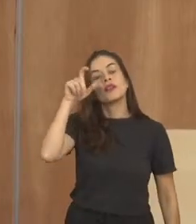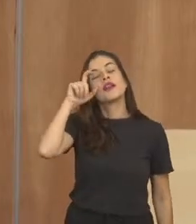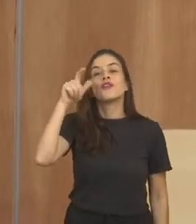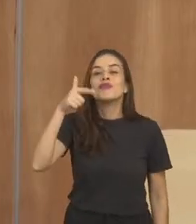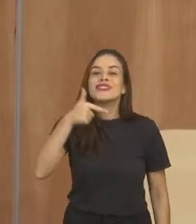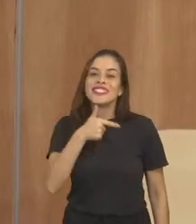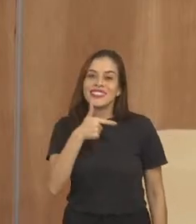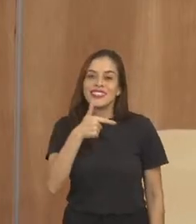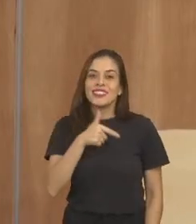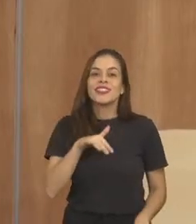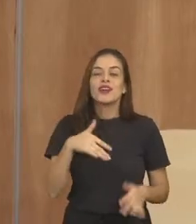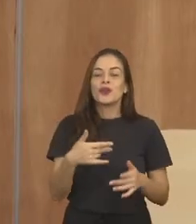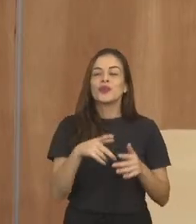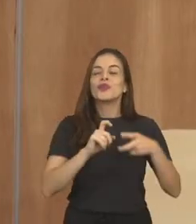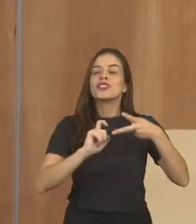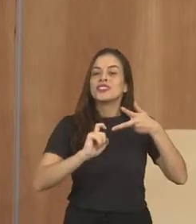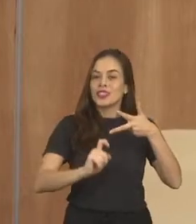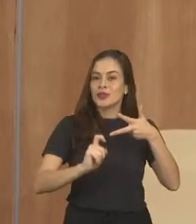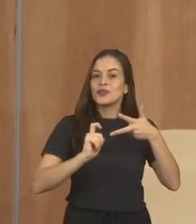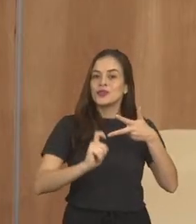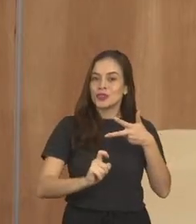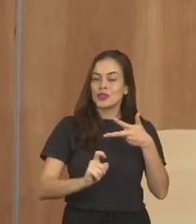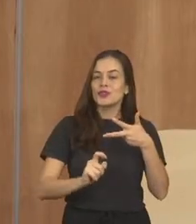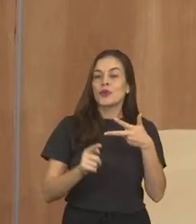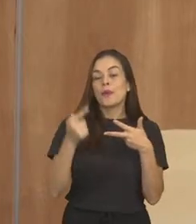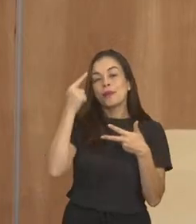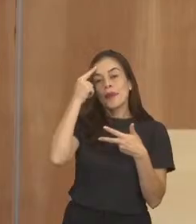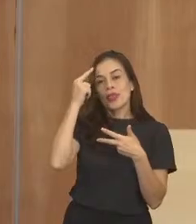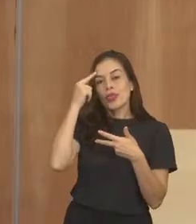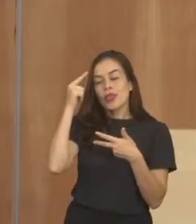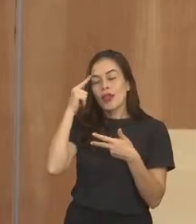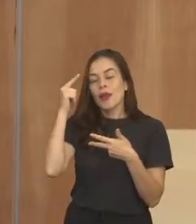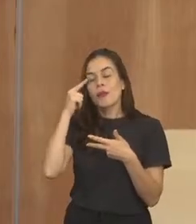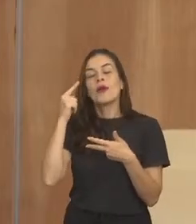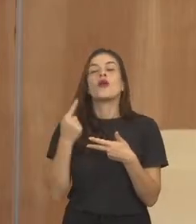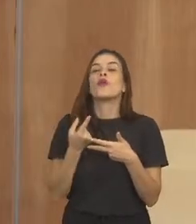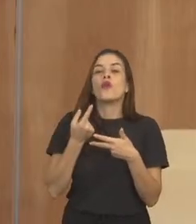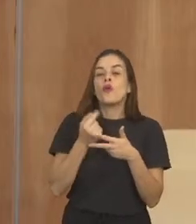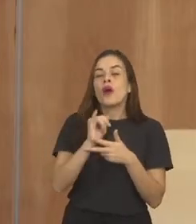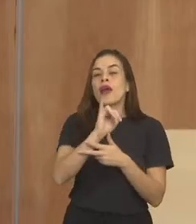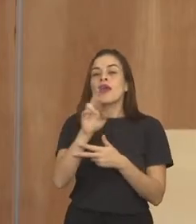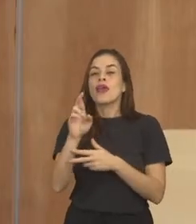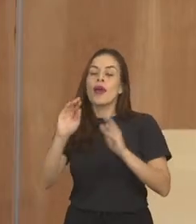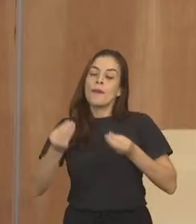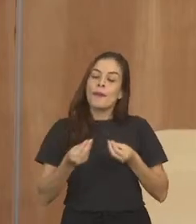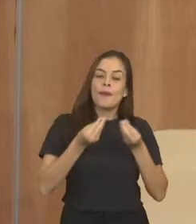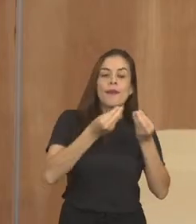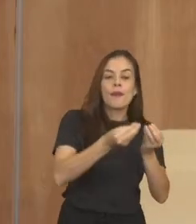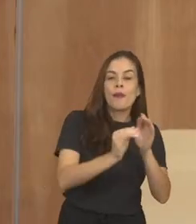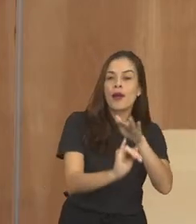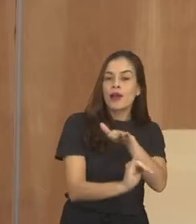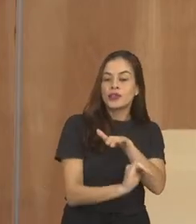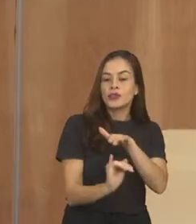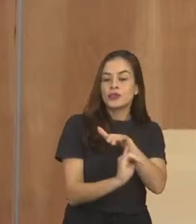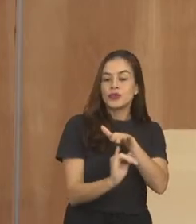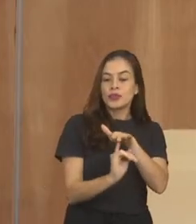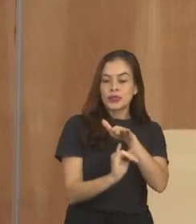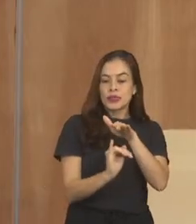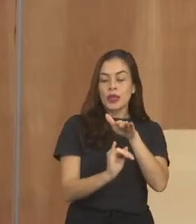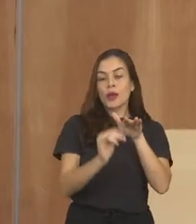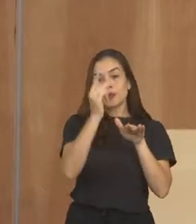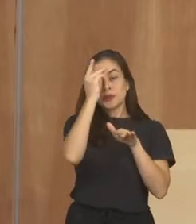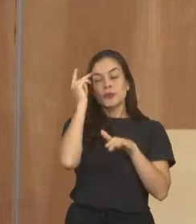ele visa justamente a questão da destinação do imposto de renda para as entidades que as pessoas